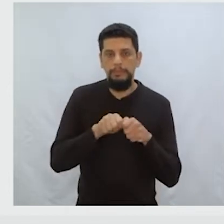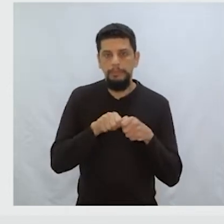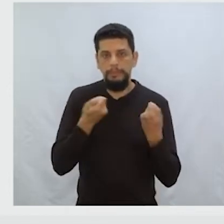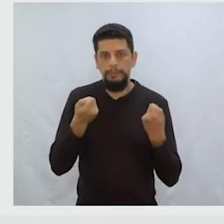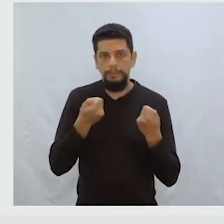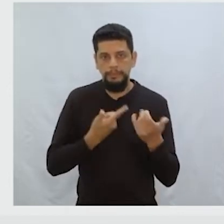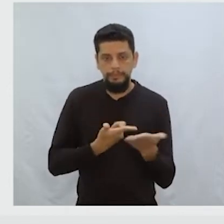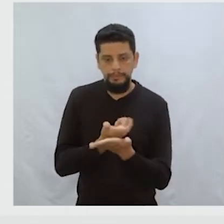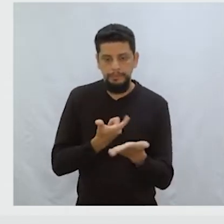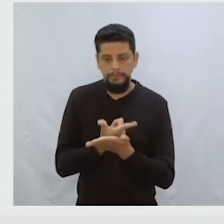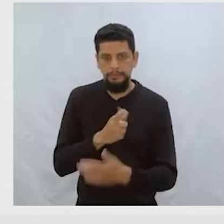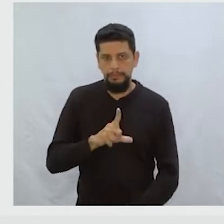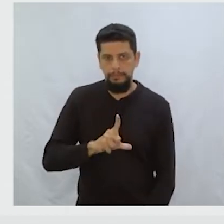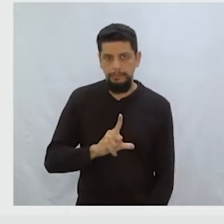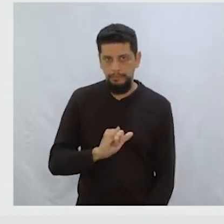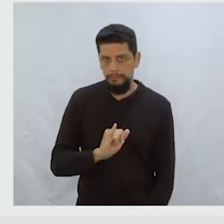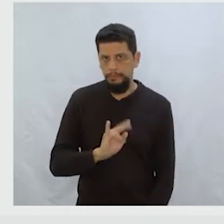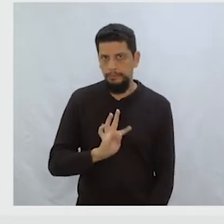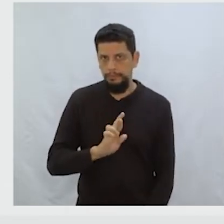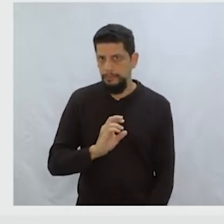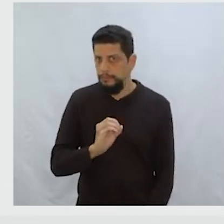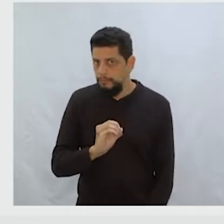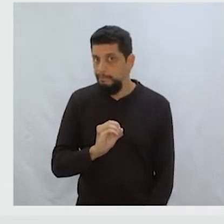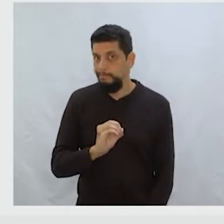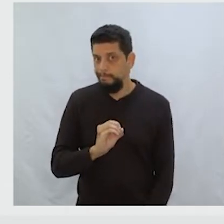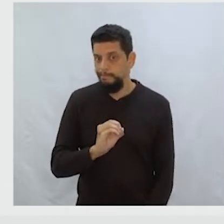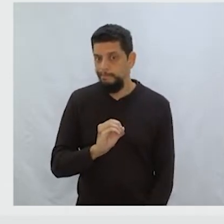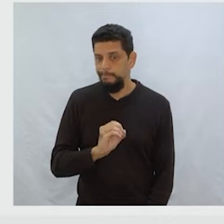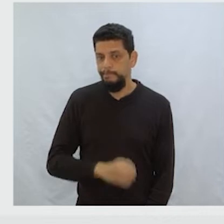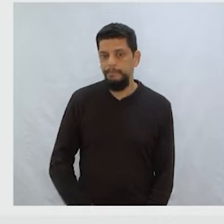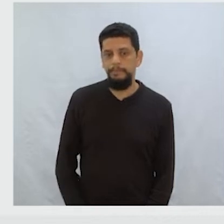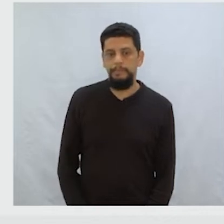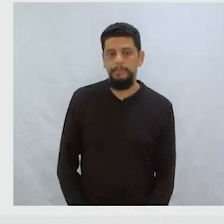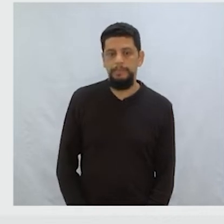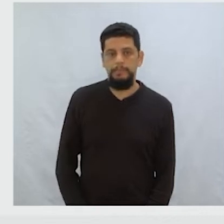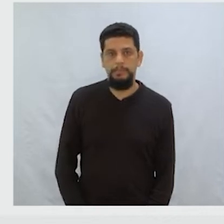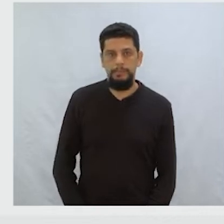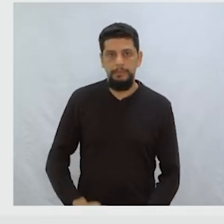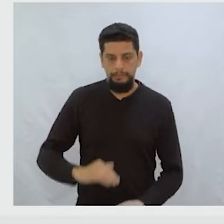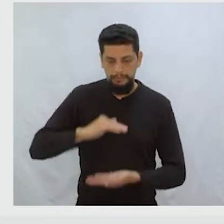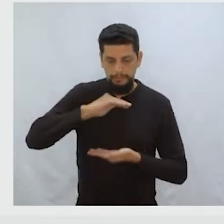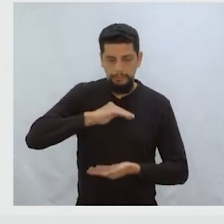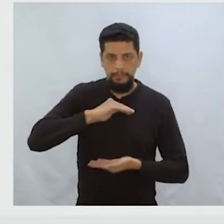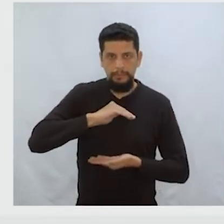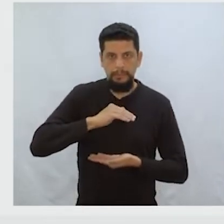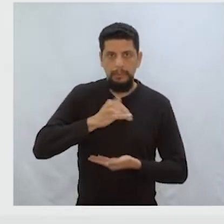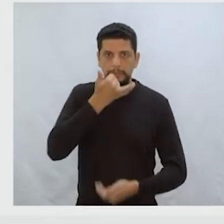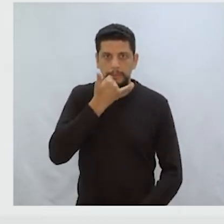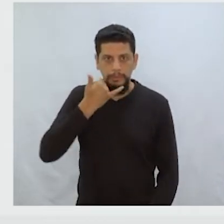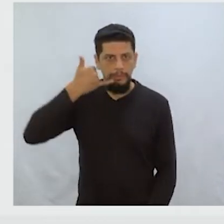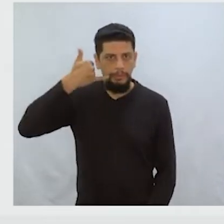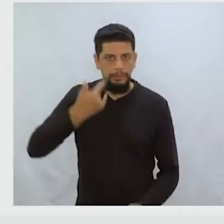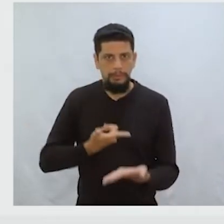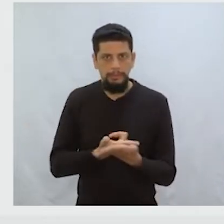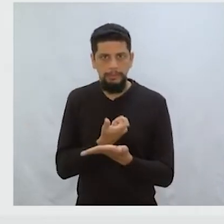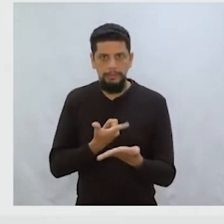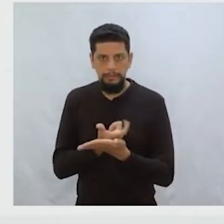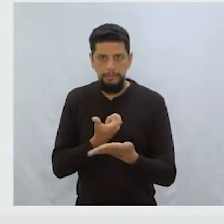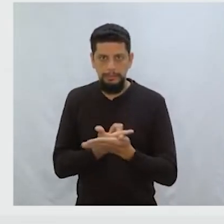Pão, compramos em litro o pão? O suco, a caixinha de